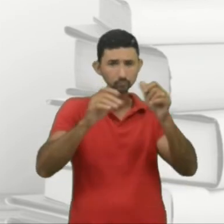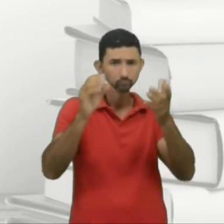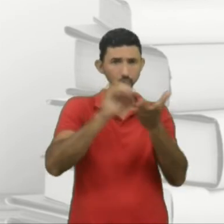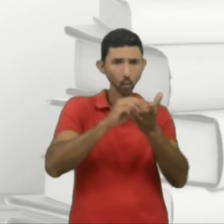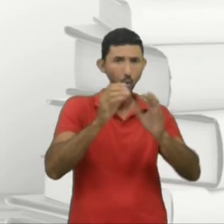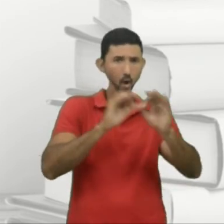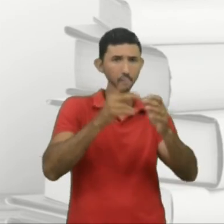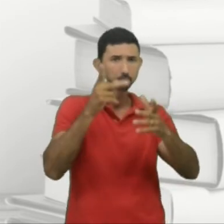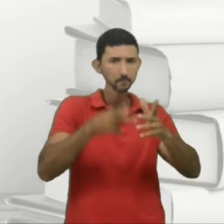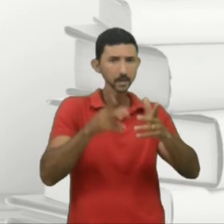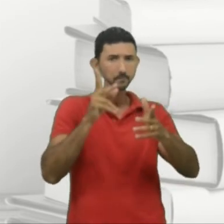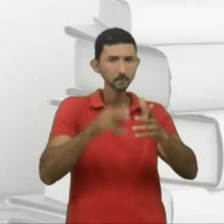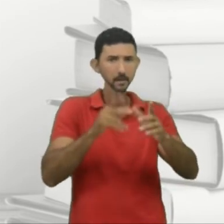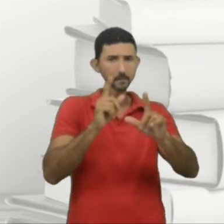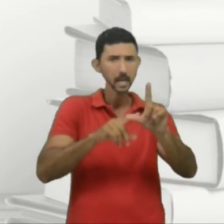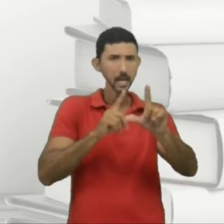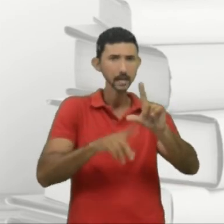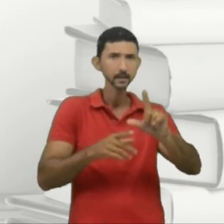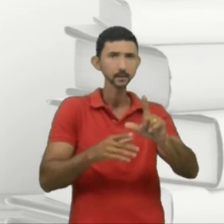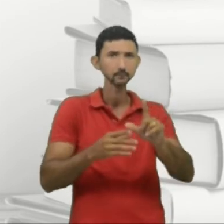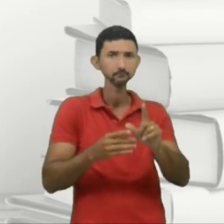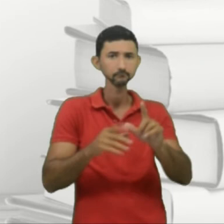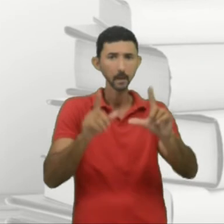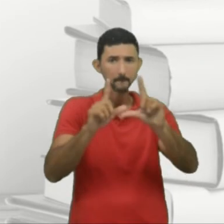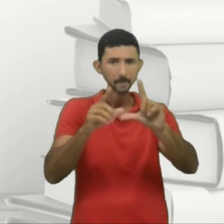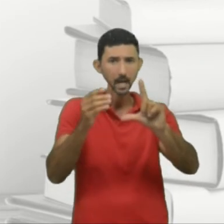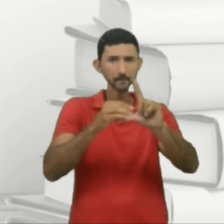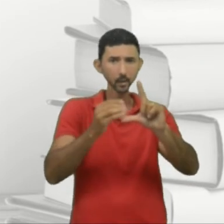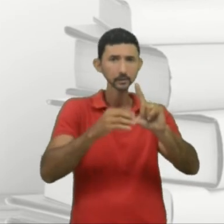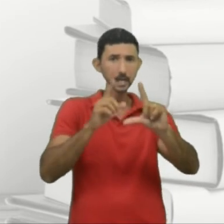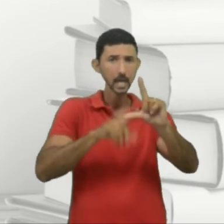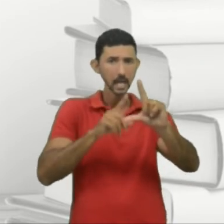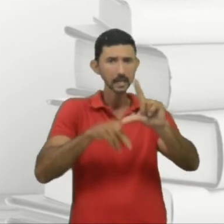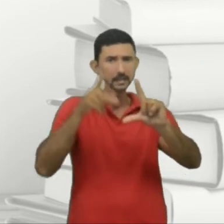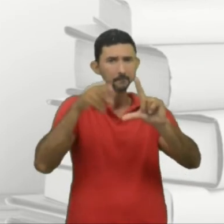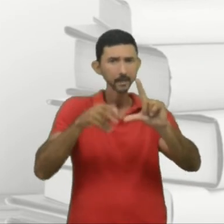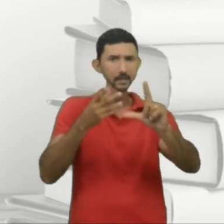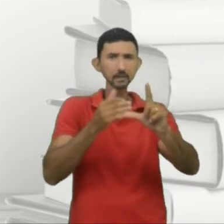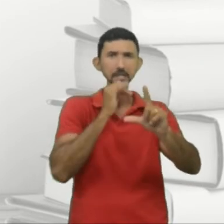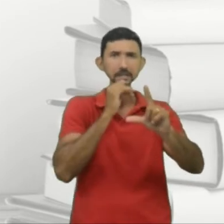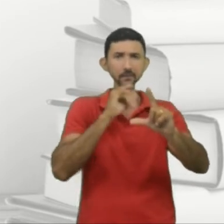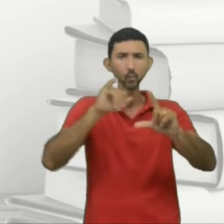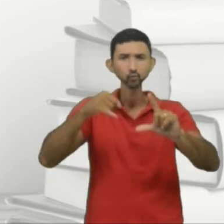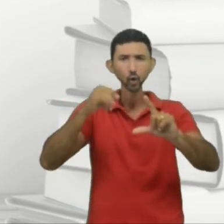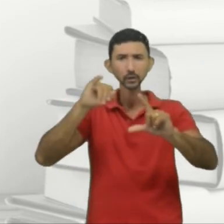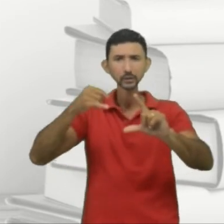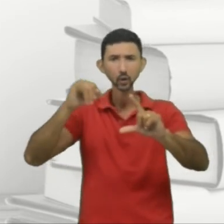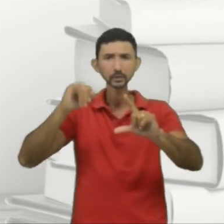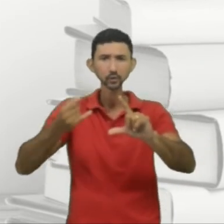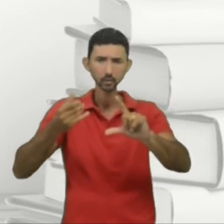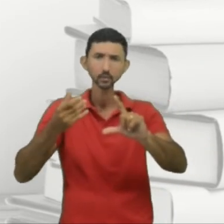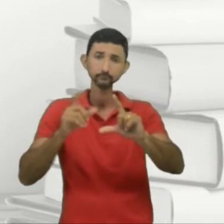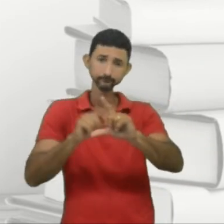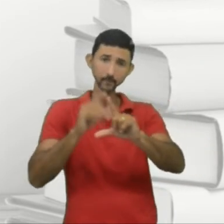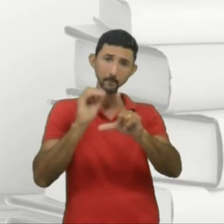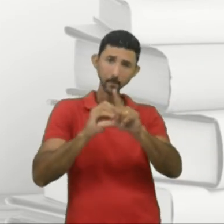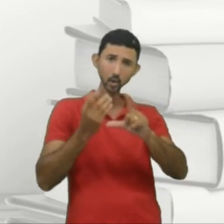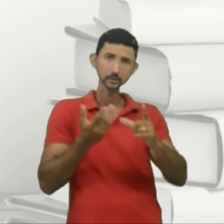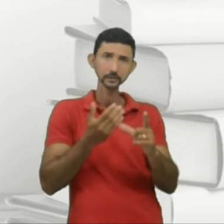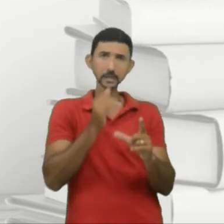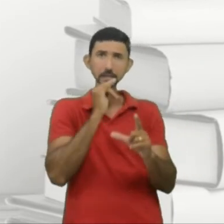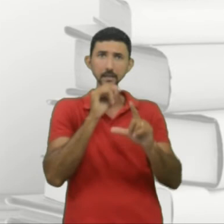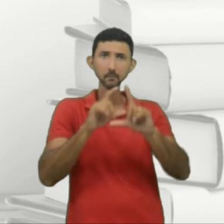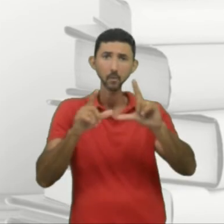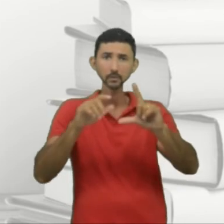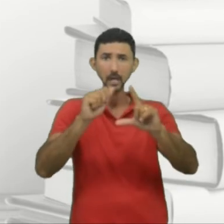letras. As placas, elas podem ter letras repetidas. Você pode ter uma placa J, J, J. Você pode ter uma